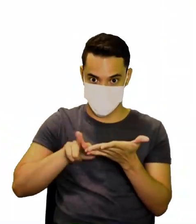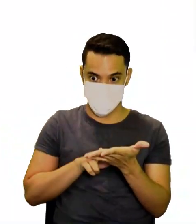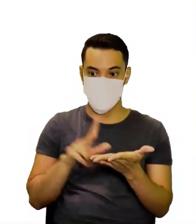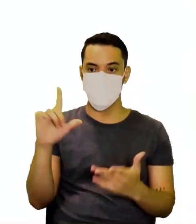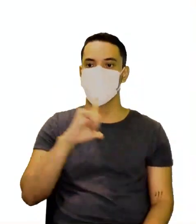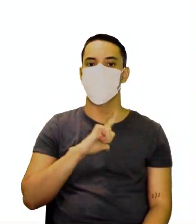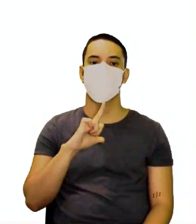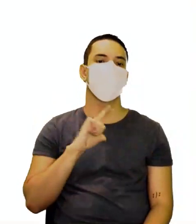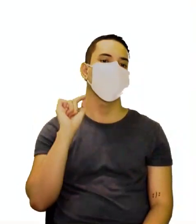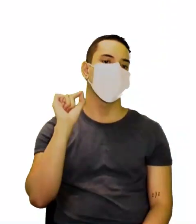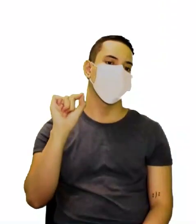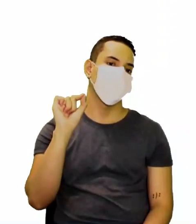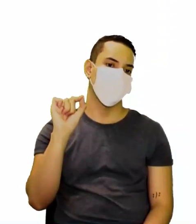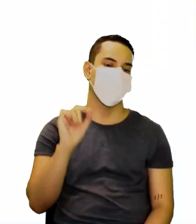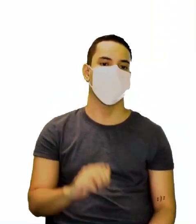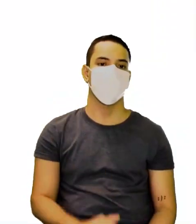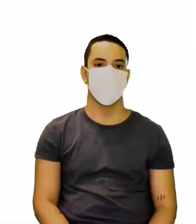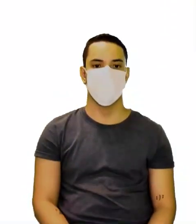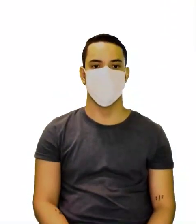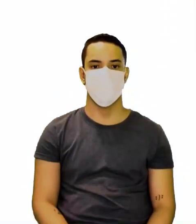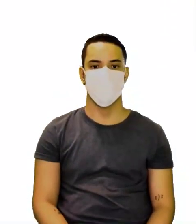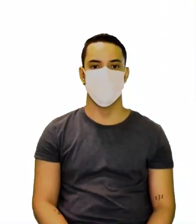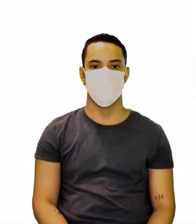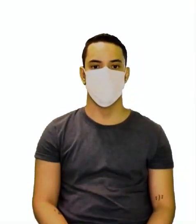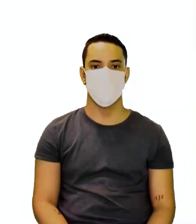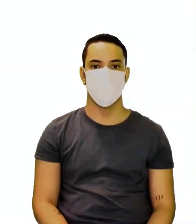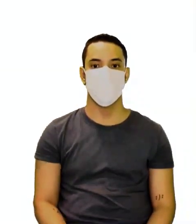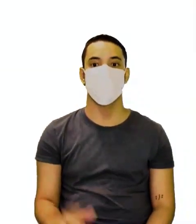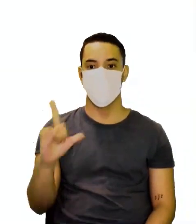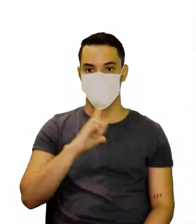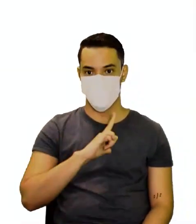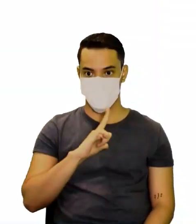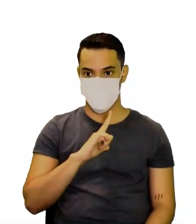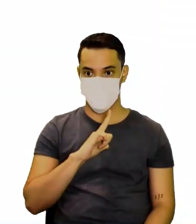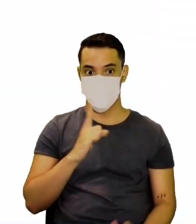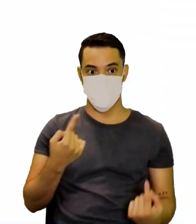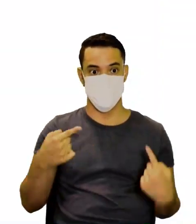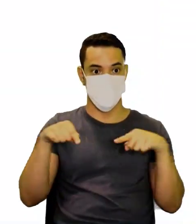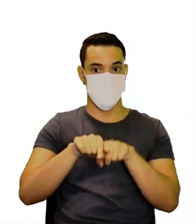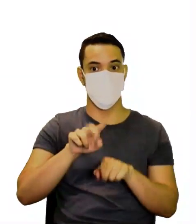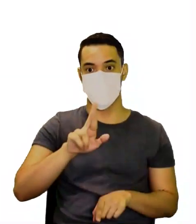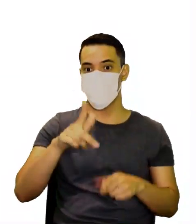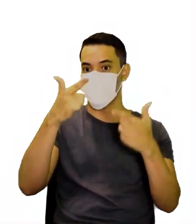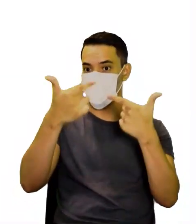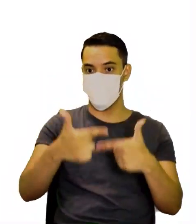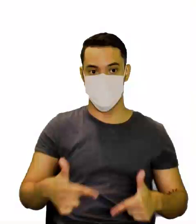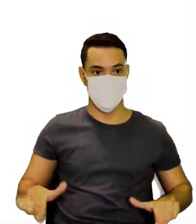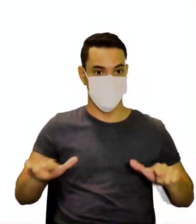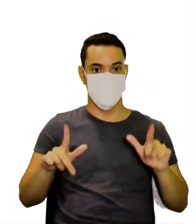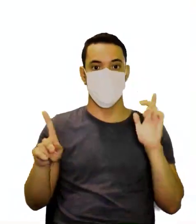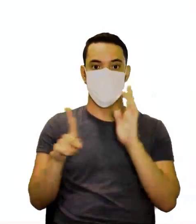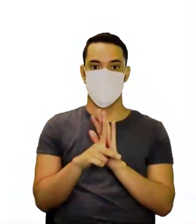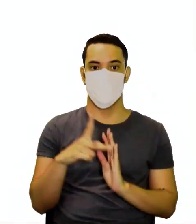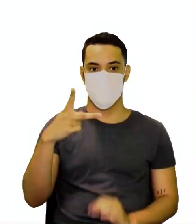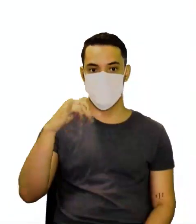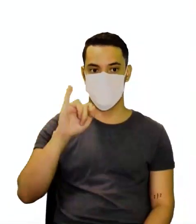o seguinte: admitindo-se constante e não nula a resistência interna de uma pilha, o